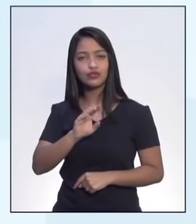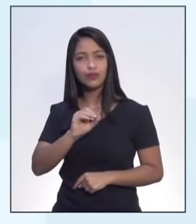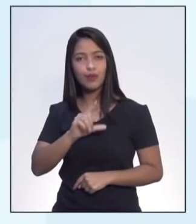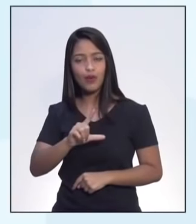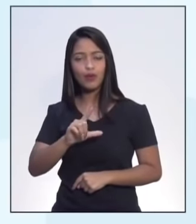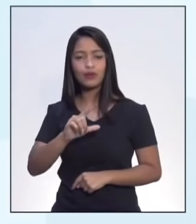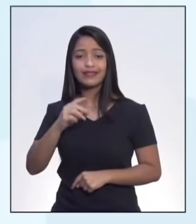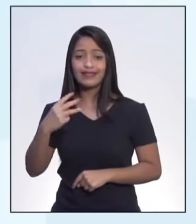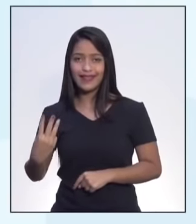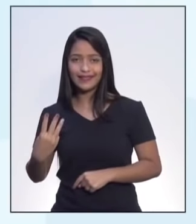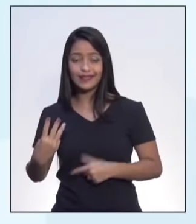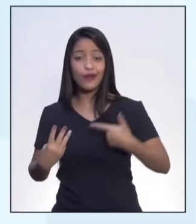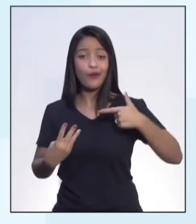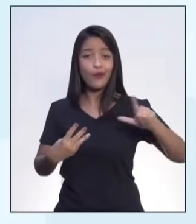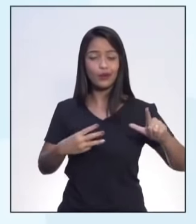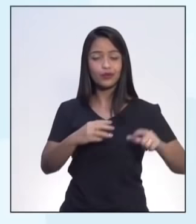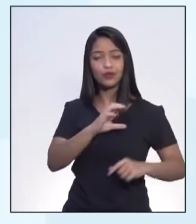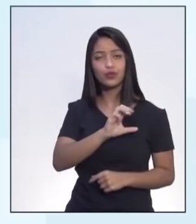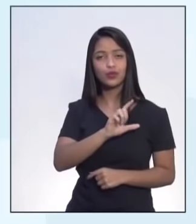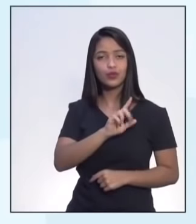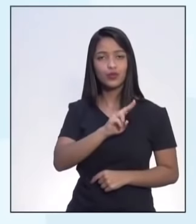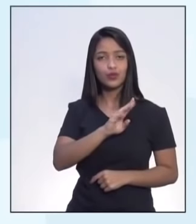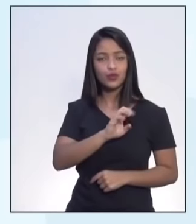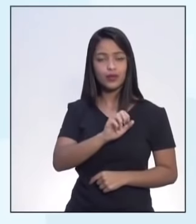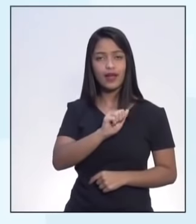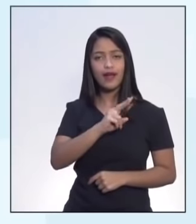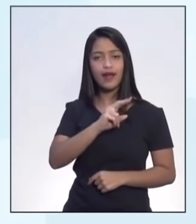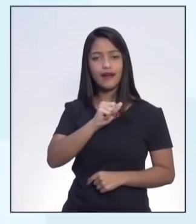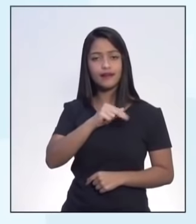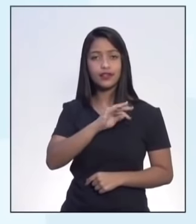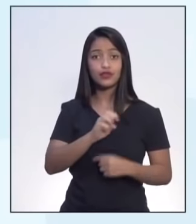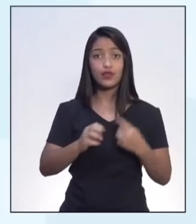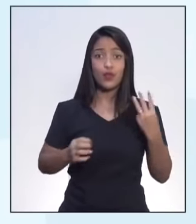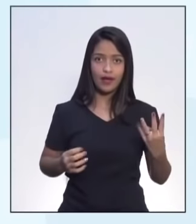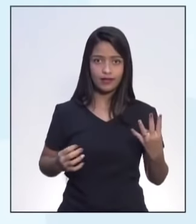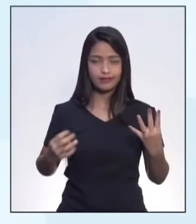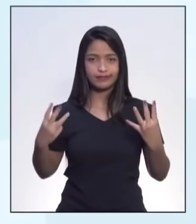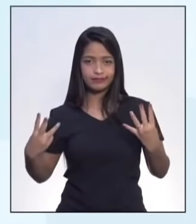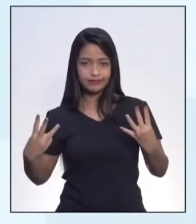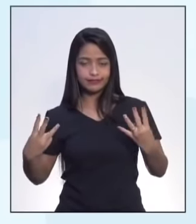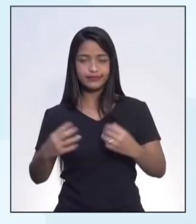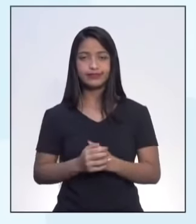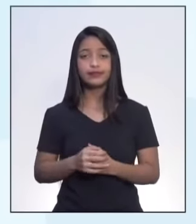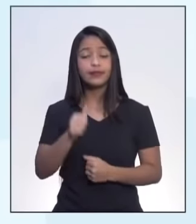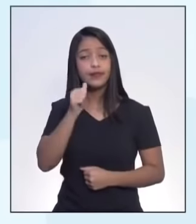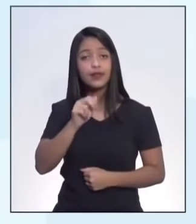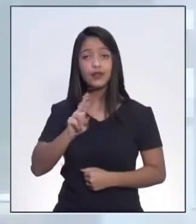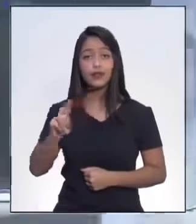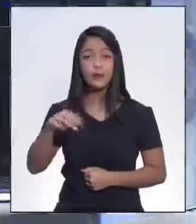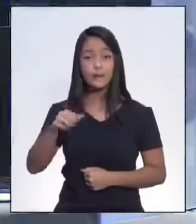Mara David, publicado em 8 de março de 2020, em News Art.